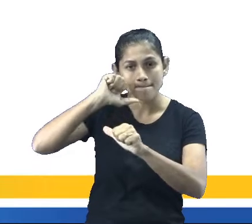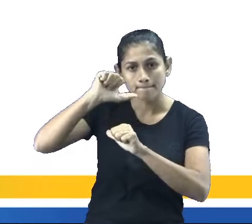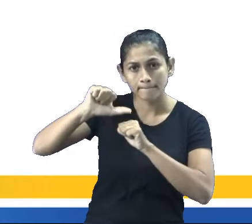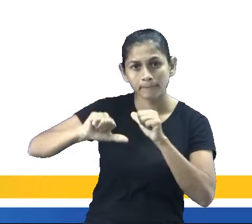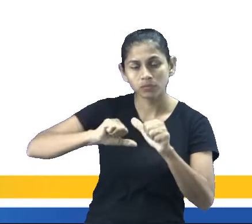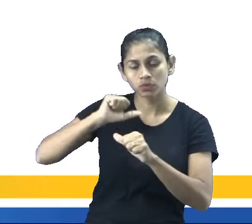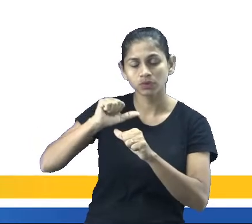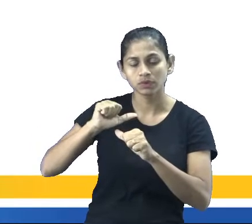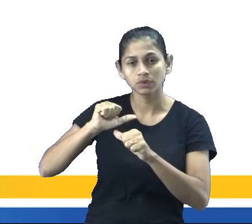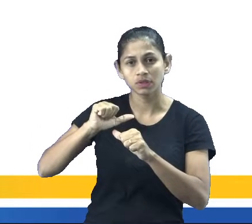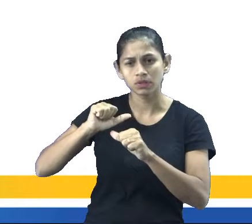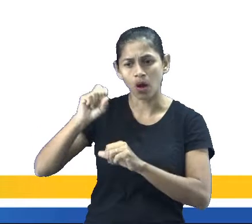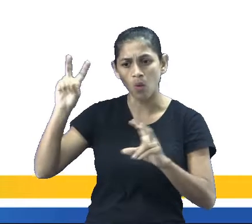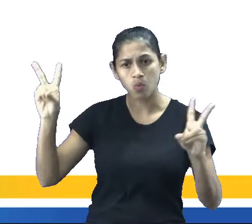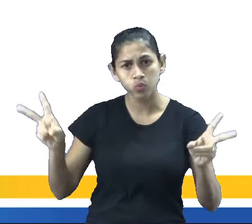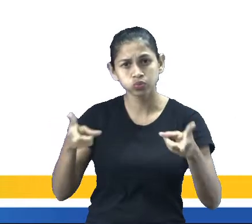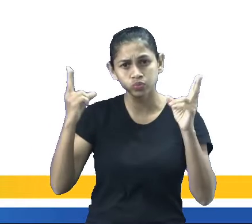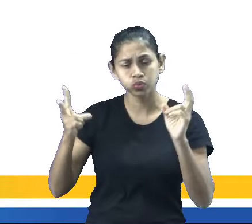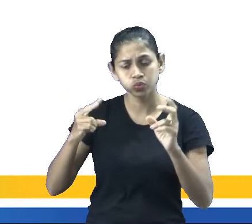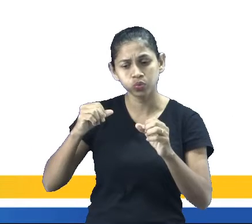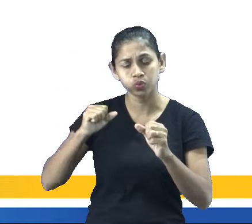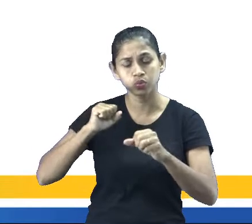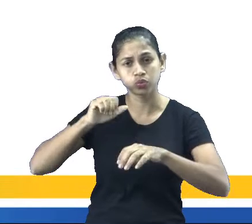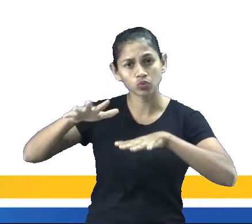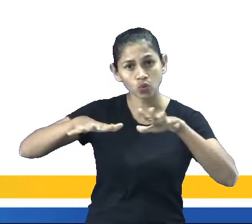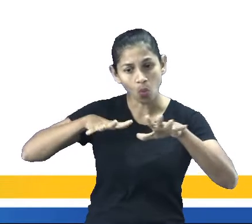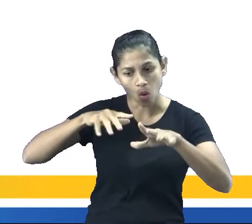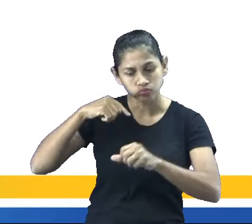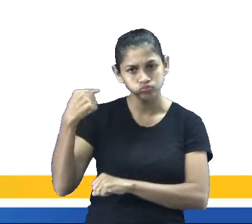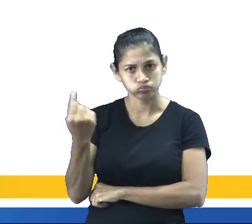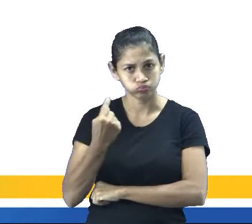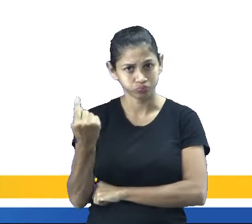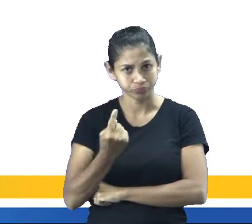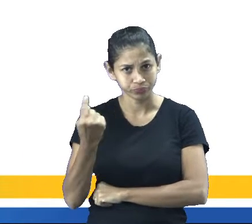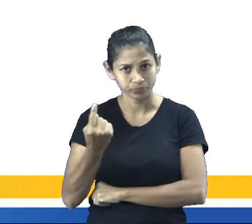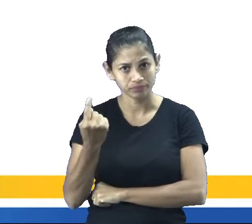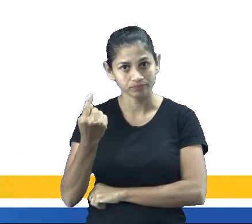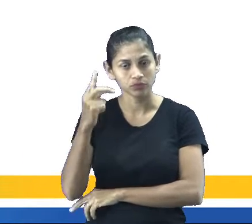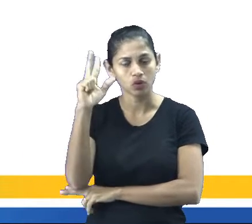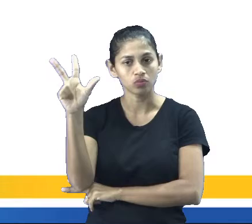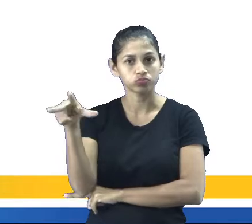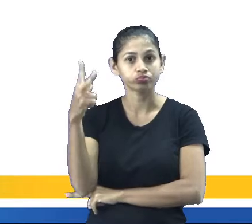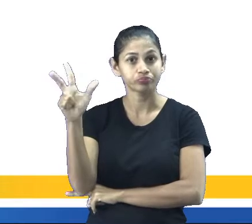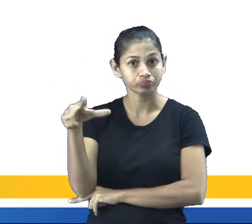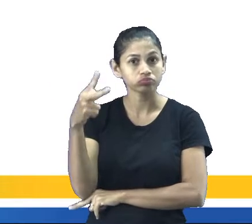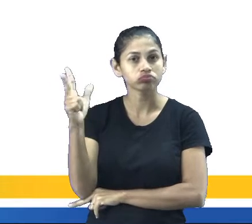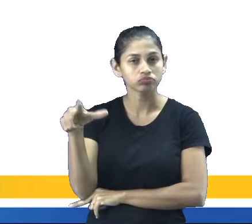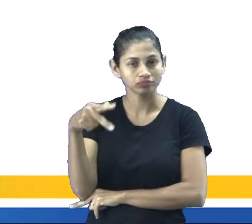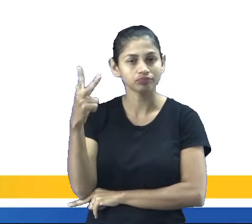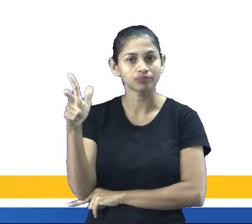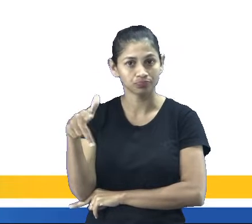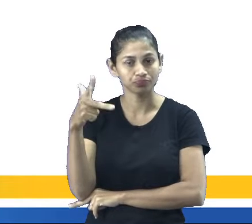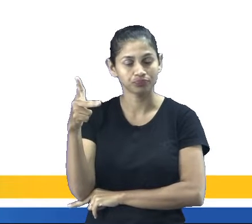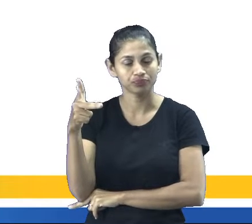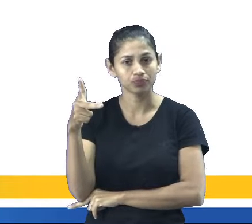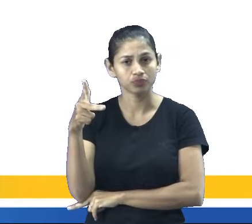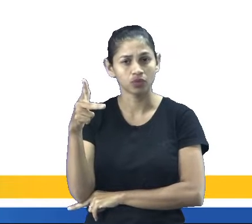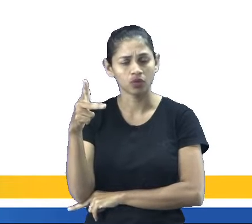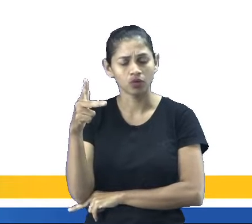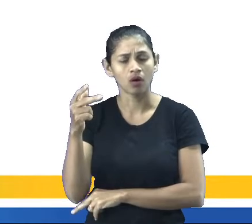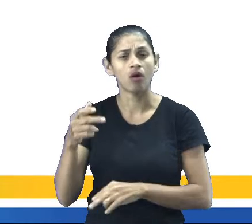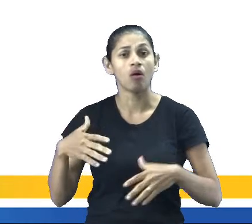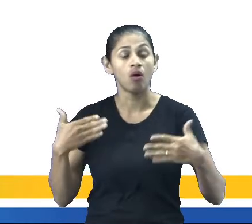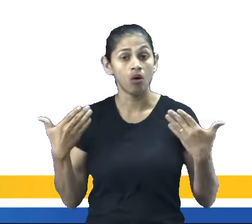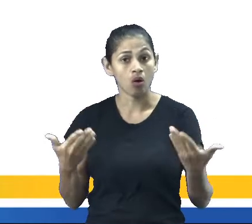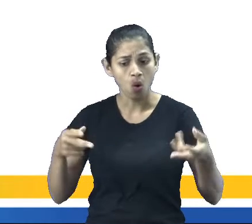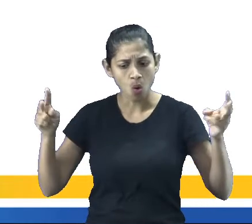energia cinética, né, que é a energia do movimento, de rotação através do emprego de turbinas eólicas. Então,